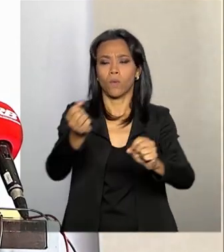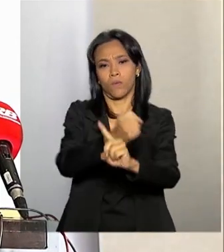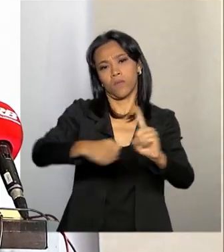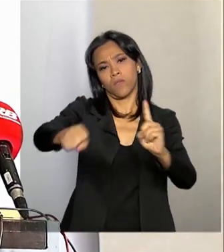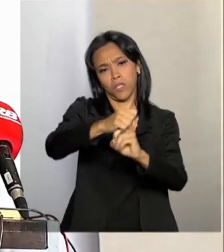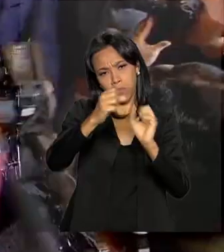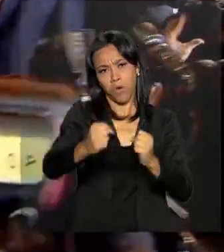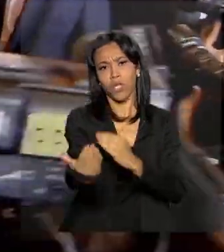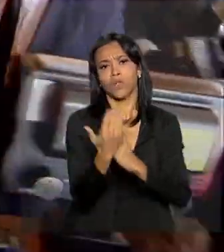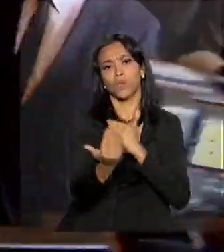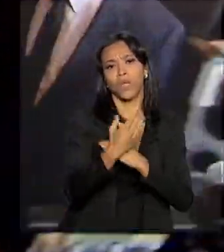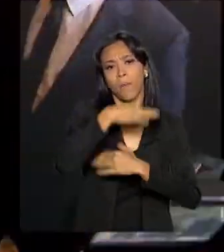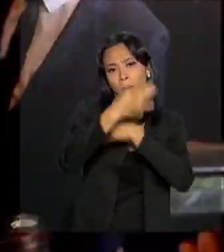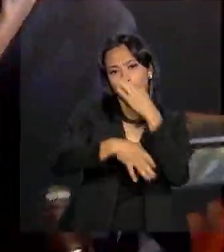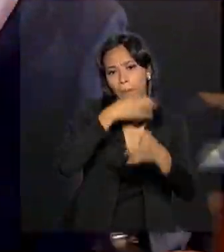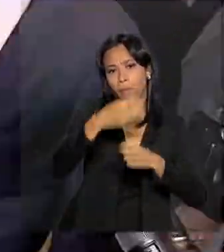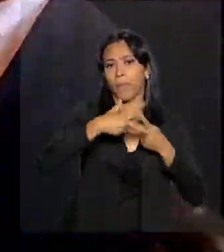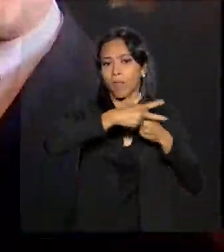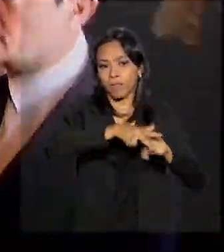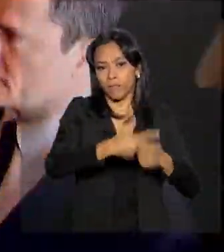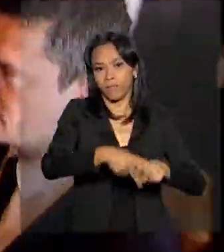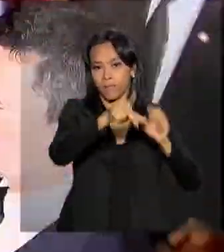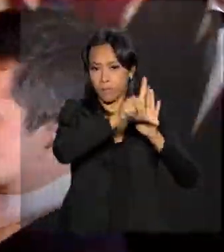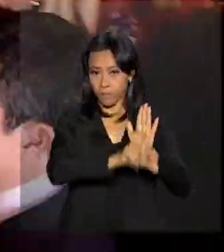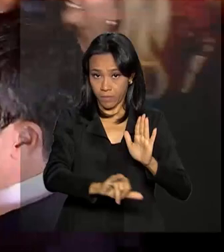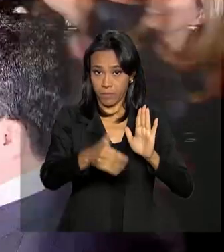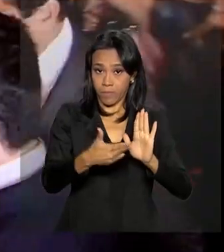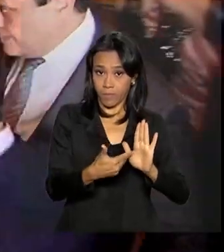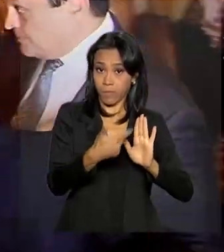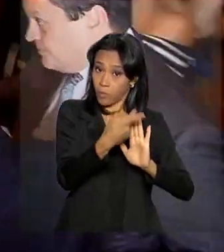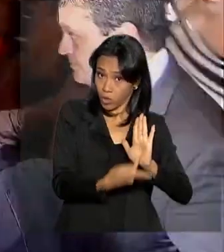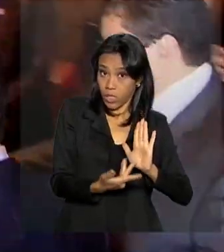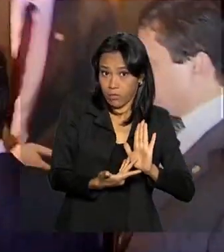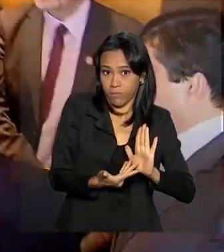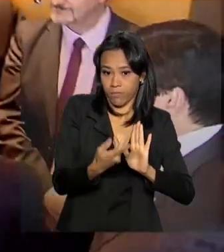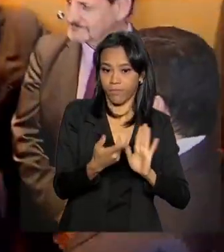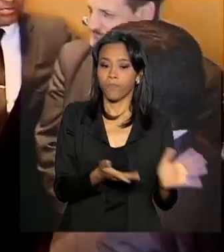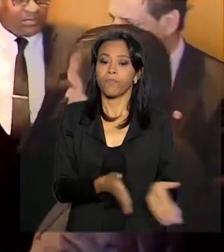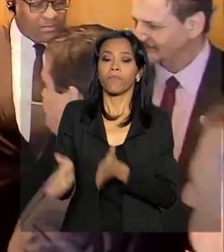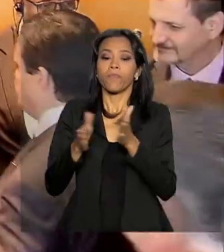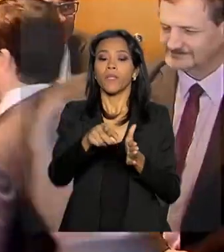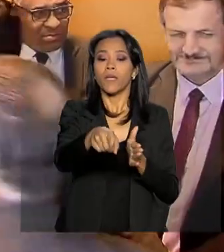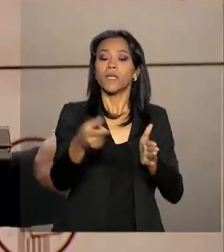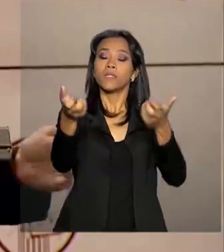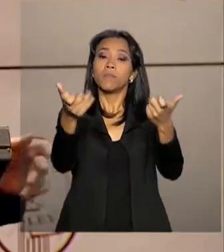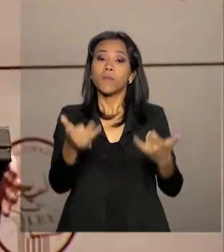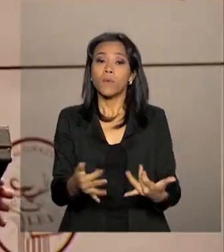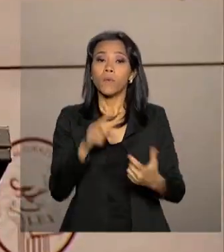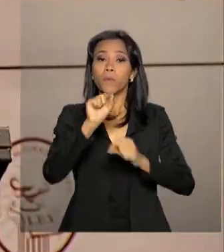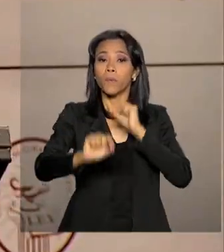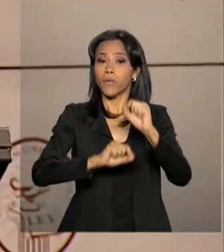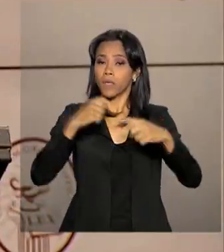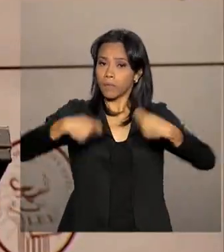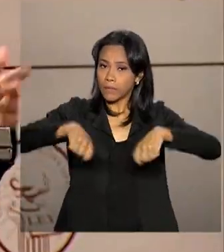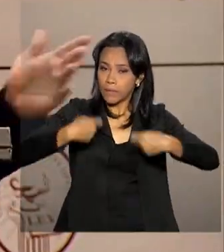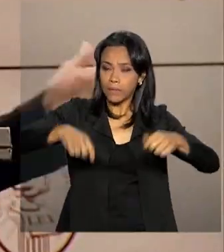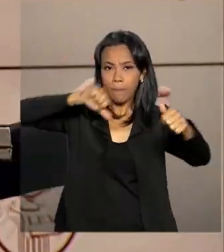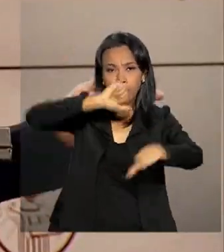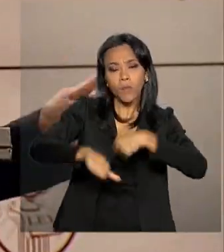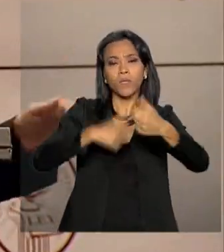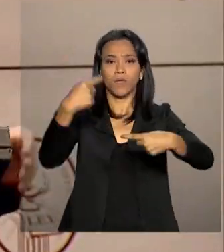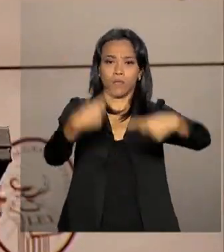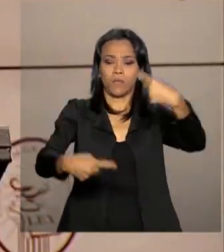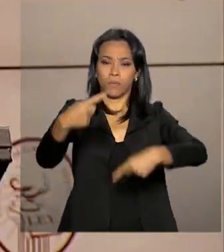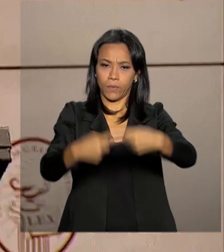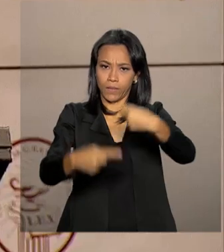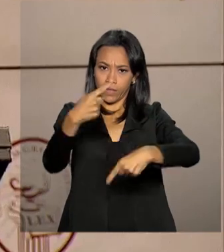para aprimorá-lo. Na reunião com advogados de São Paulo, Sérgio Moro falou sobre a necessidade de se mudar as políticas